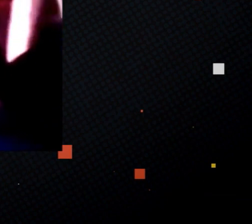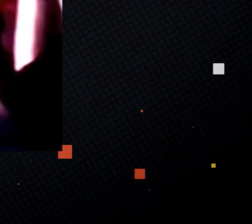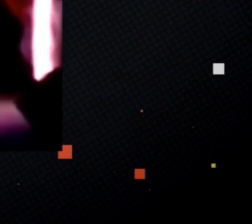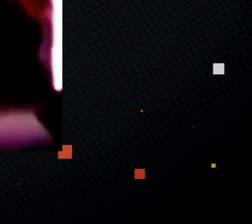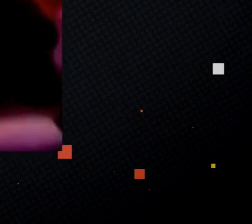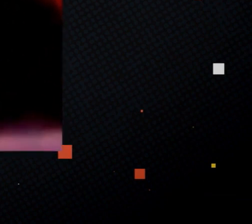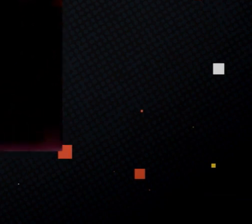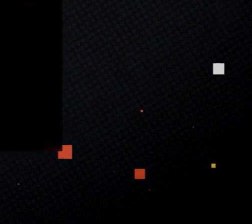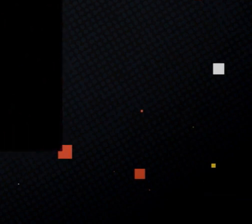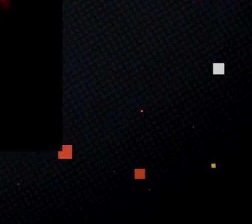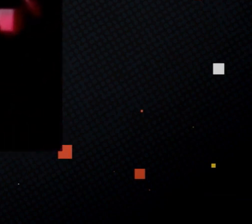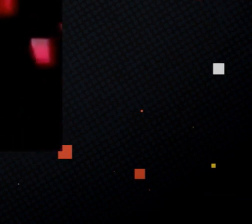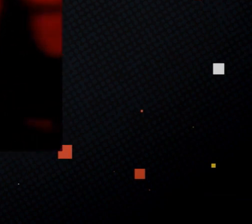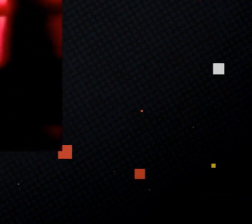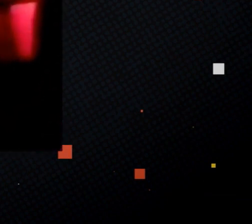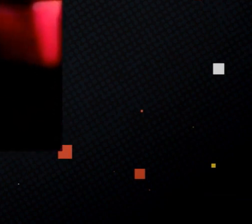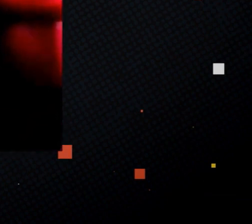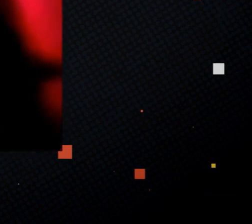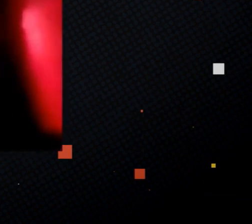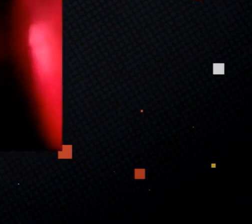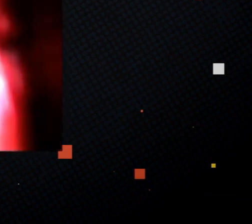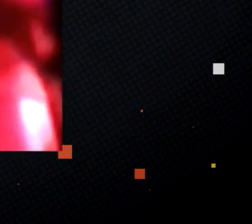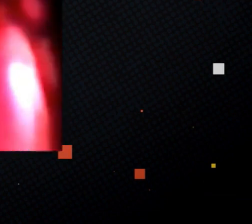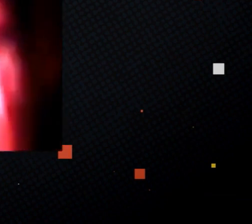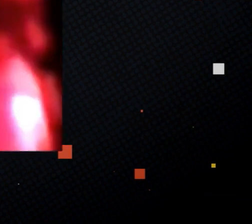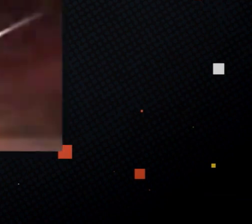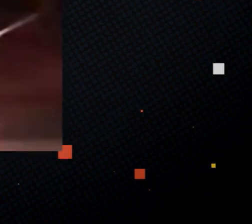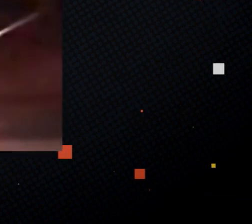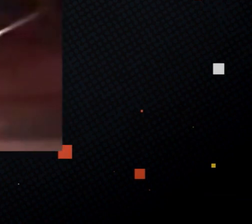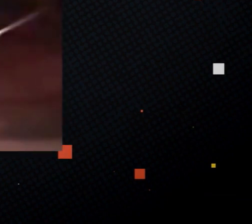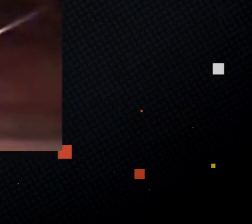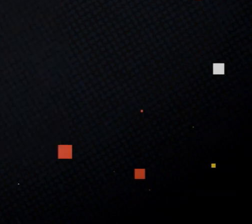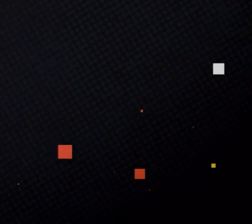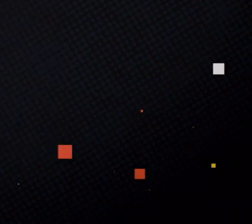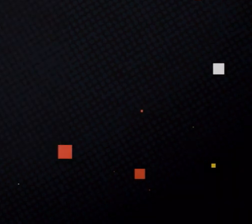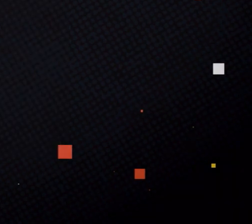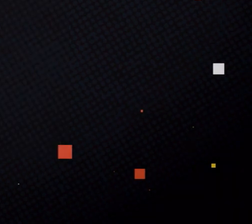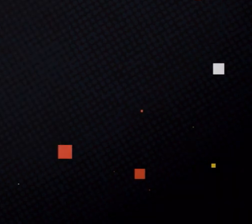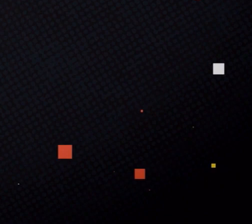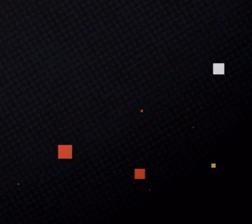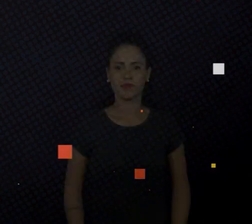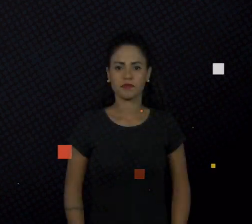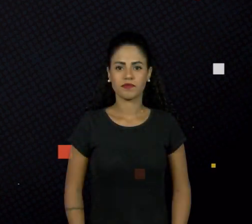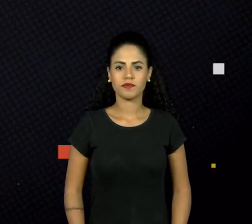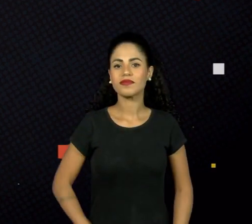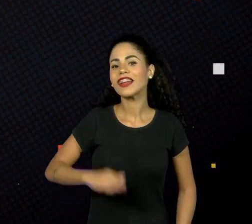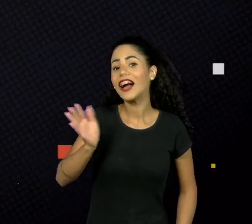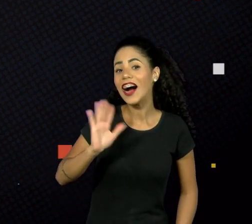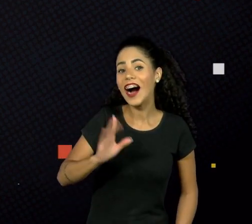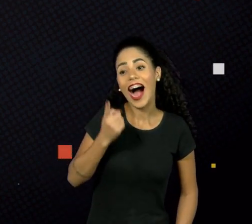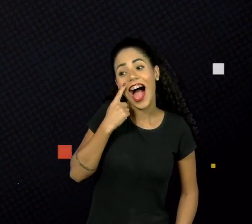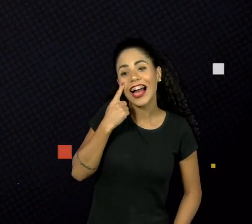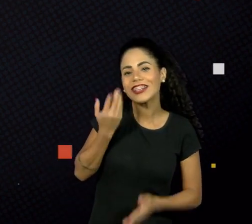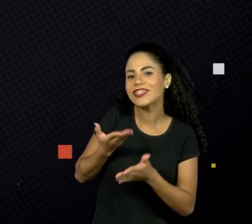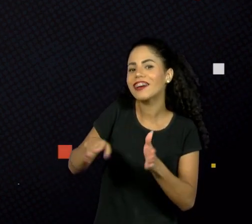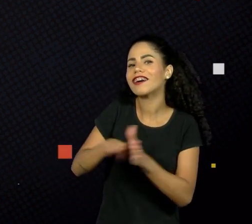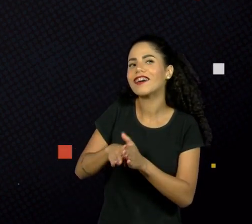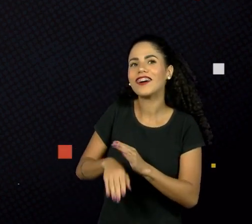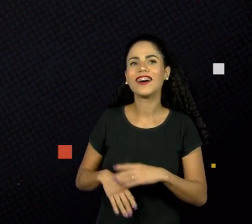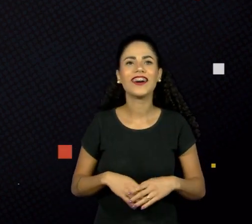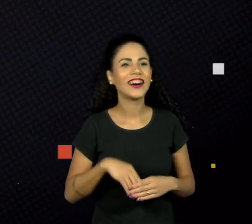Mas como? Eles vieram do Brasil para vir a Disneylândia e não vão poder entrar? Olha quem chegou!